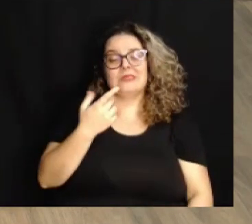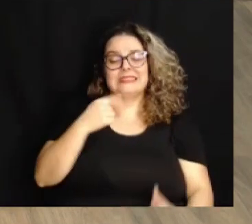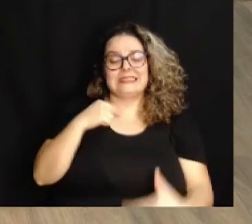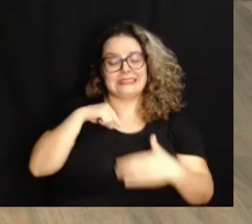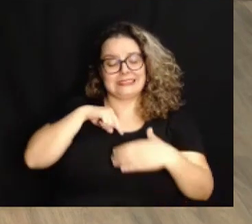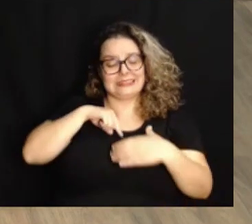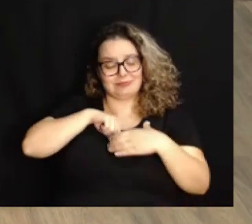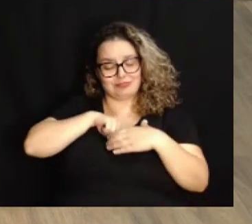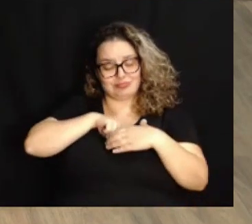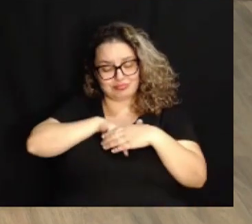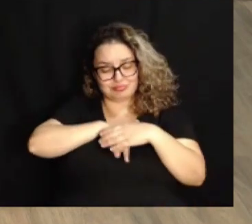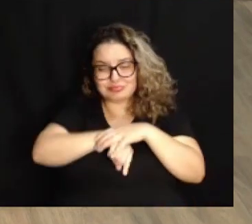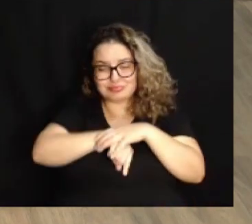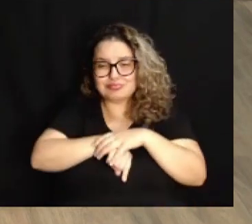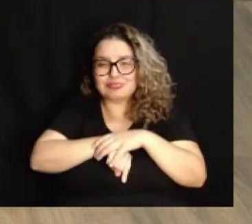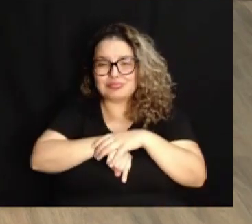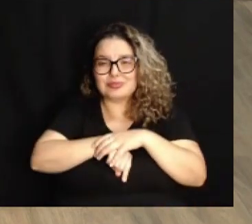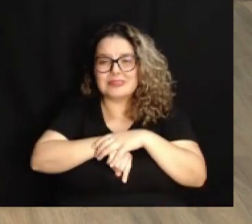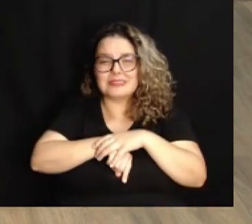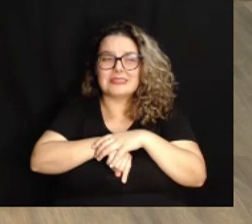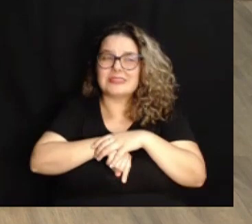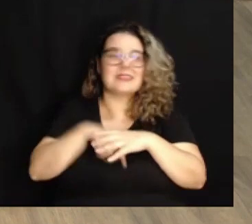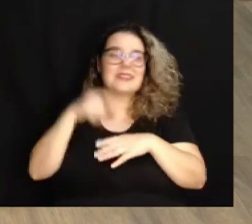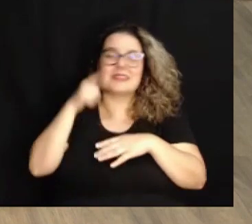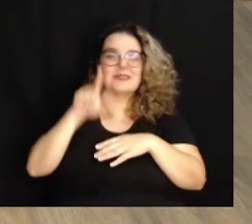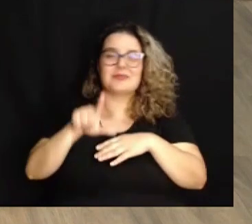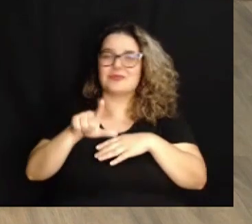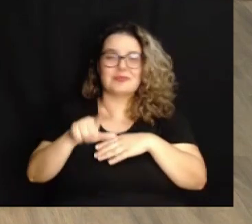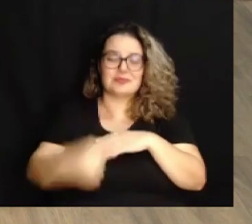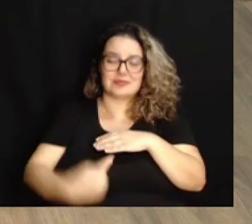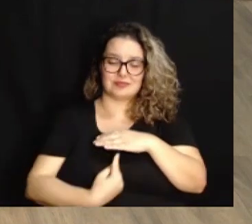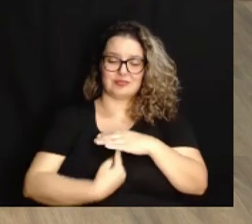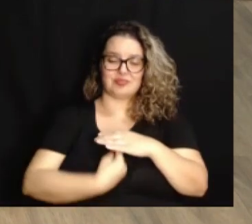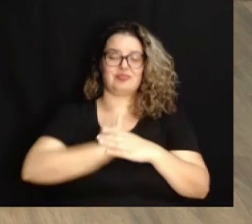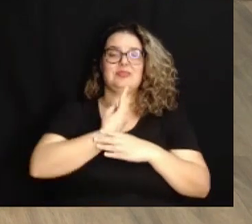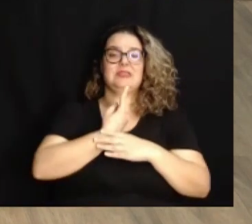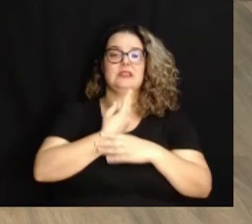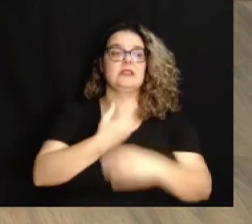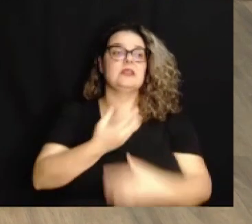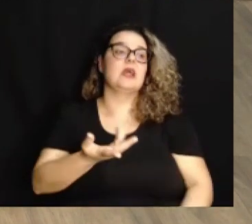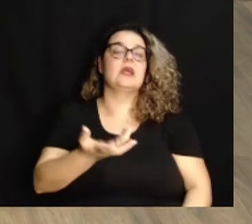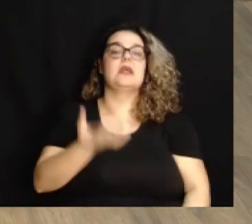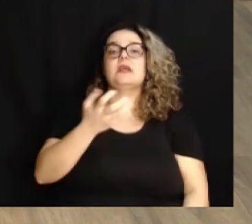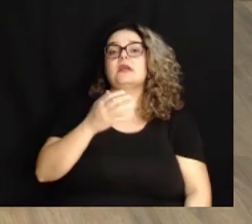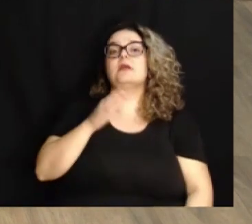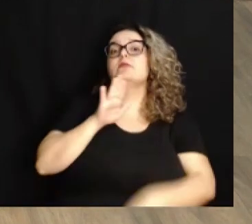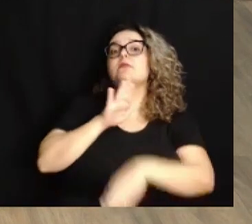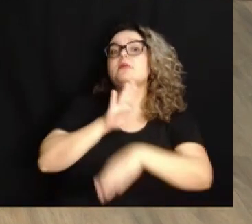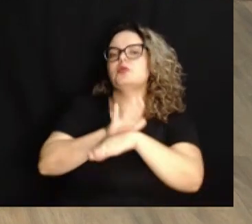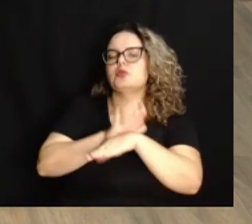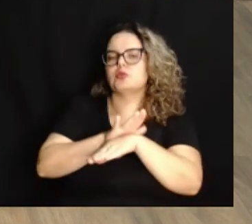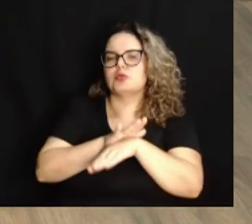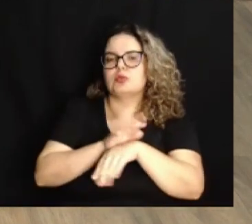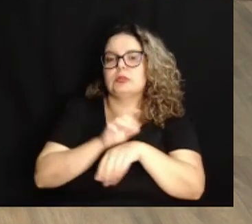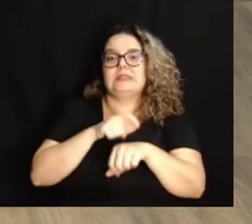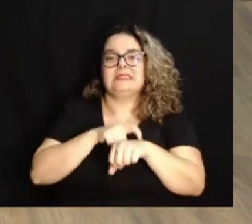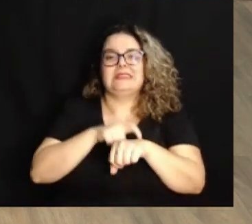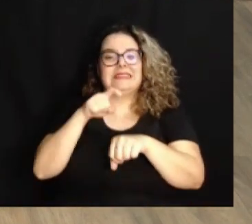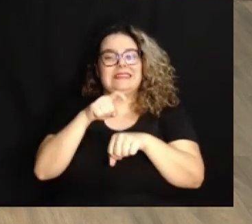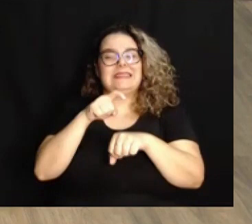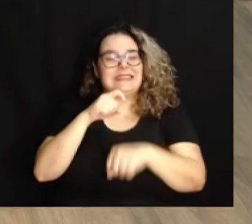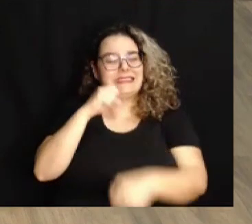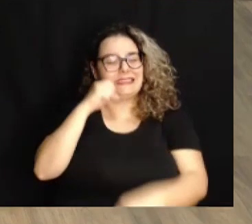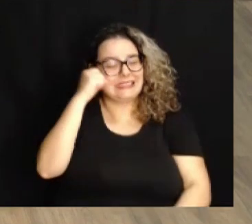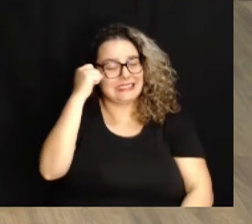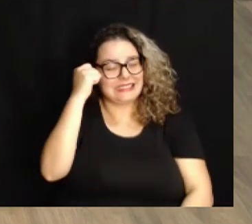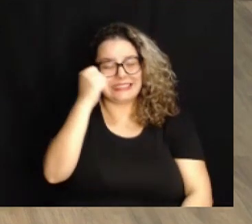e não consiga mais voltar. E aí ela resolve pedir ajuda, mas uma ajuda em um momento crucial que